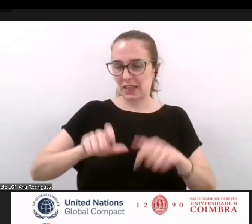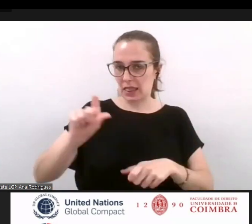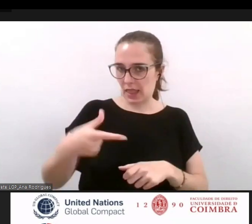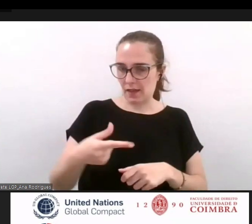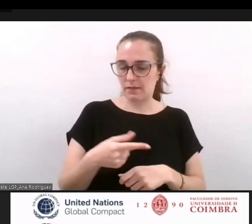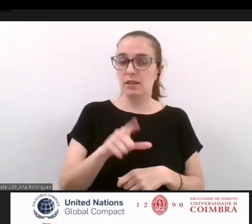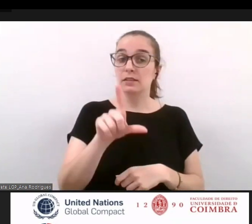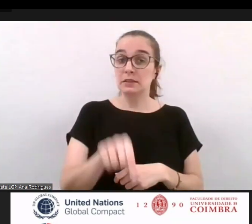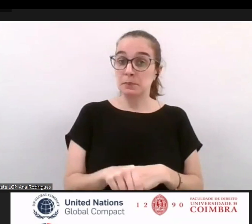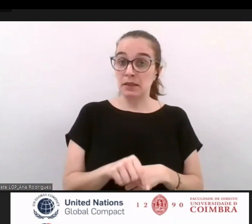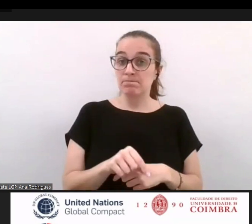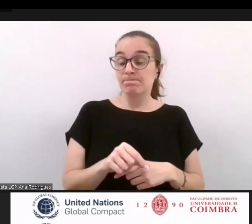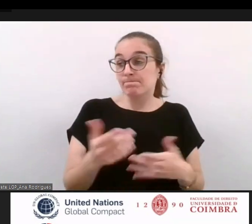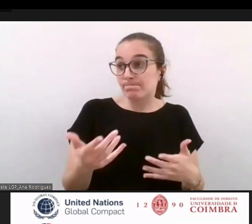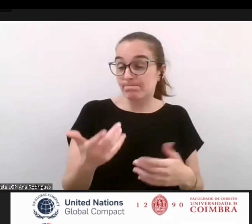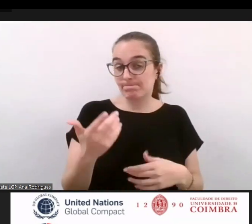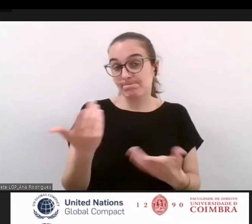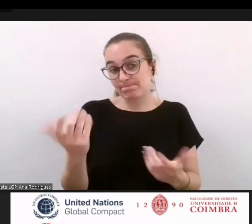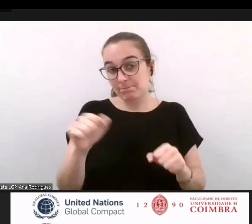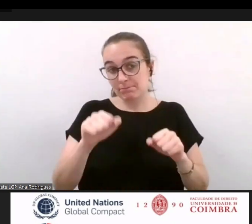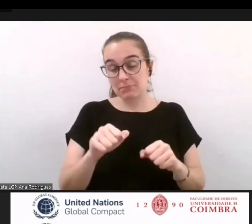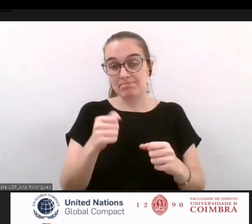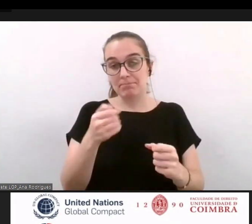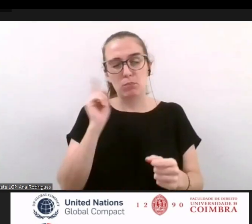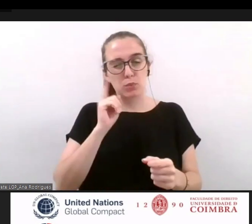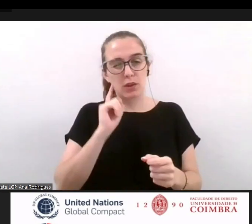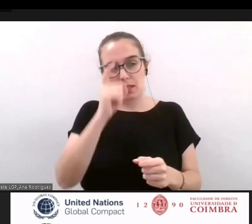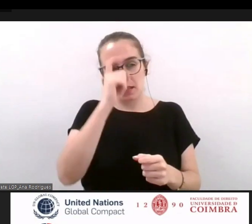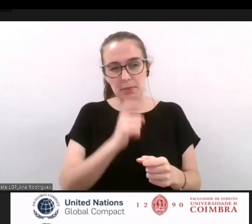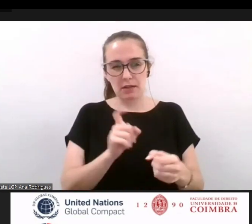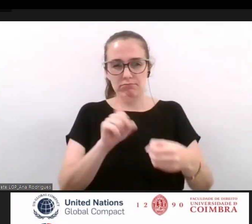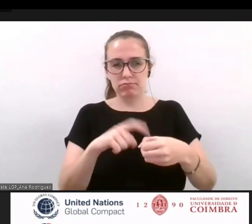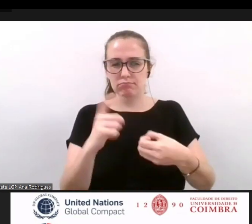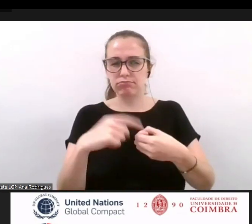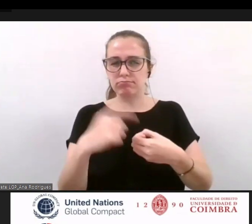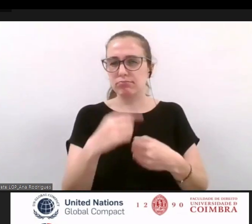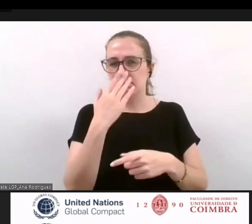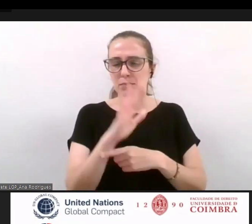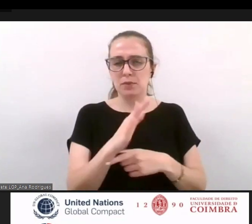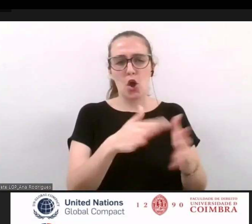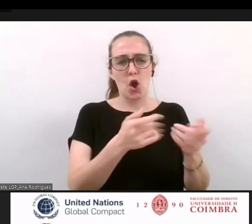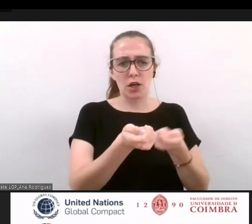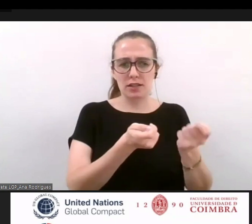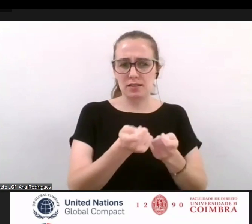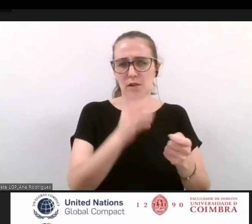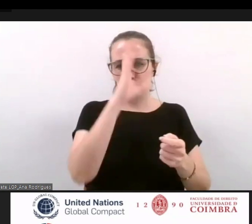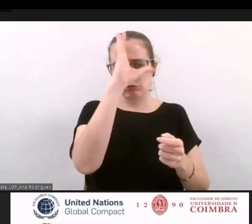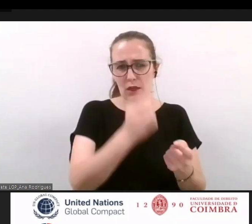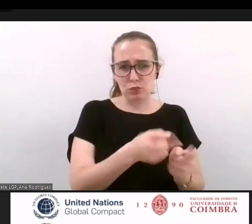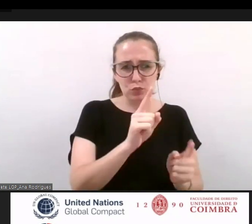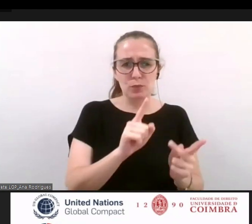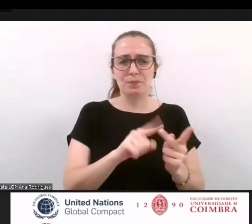estabelecer, mais uma vez, este foco nas parcerias com organizações não governamentais também, o setor privado, como disse ao